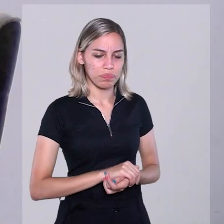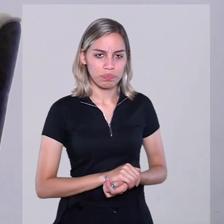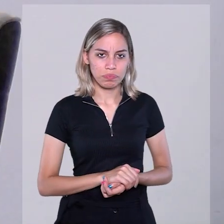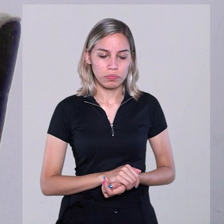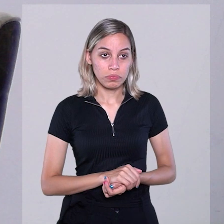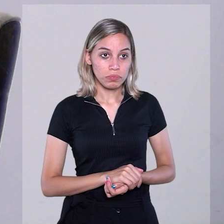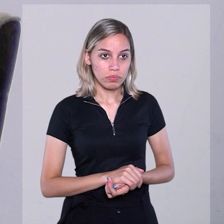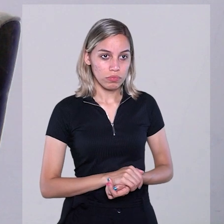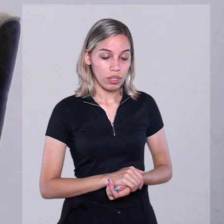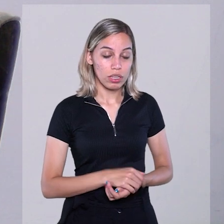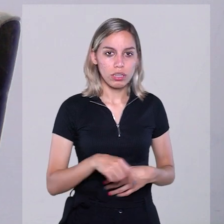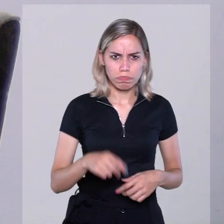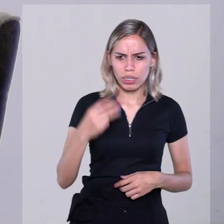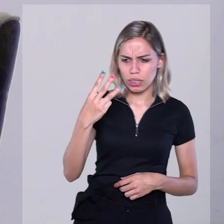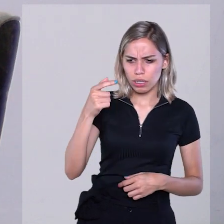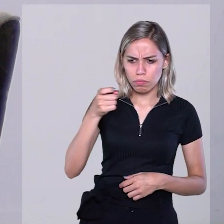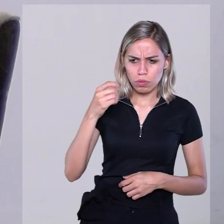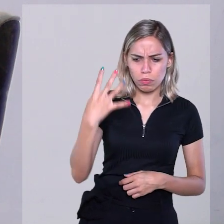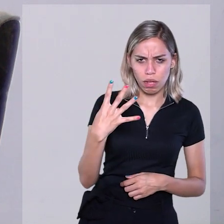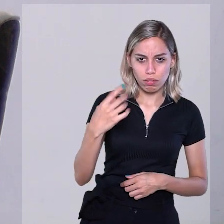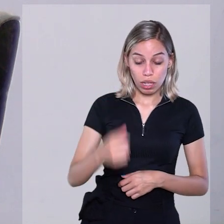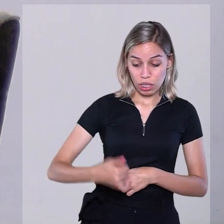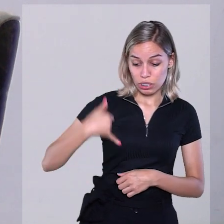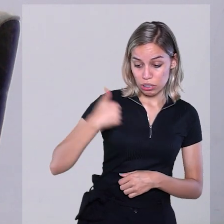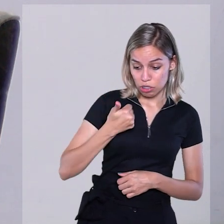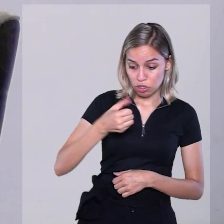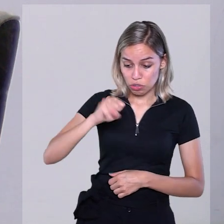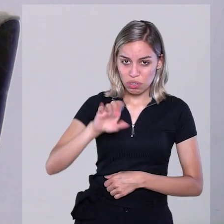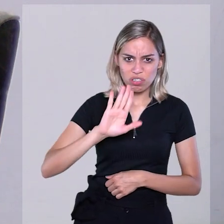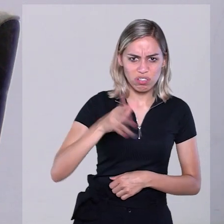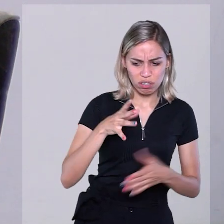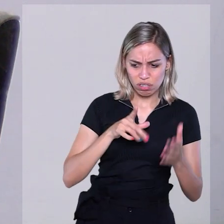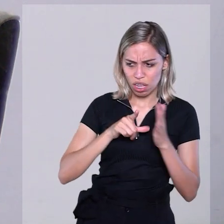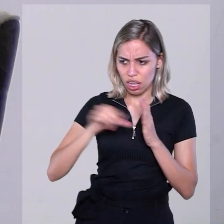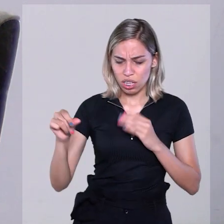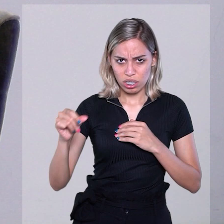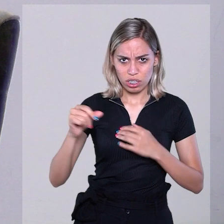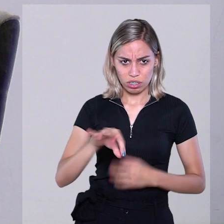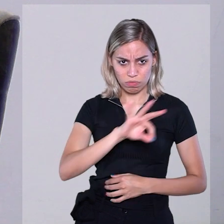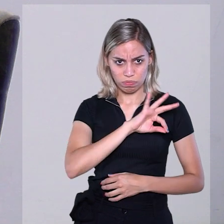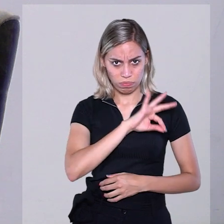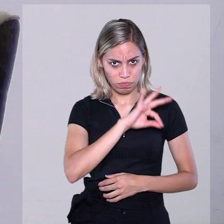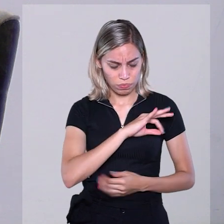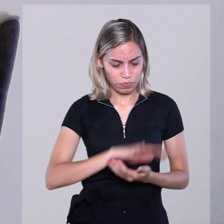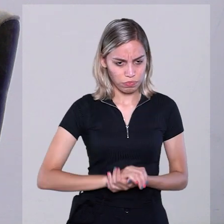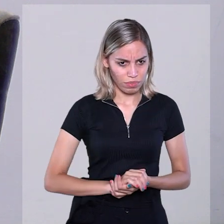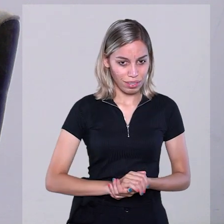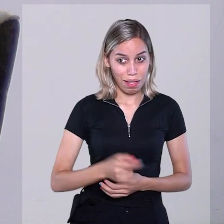3x4. Aos 18 já escapara do exército e estava a poucos meses de escapar de vez da